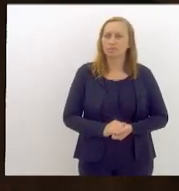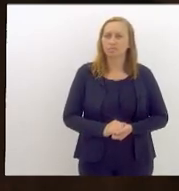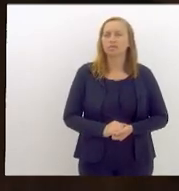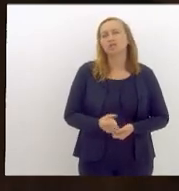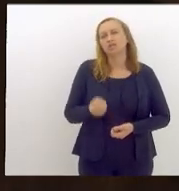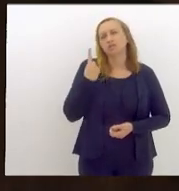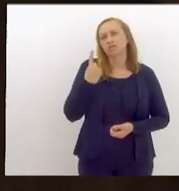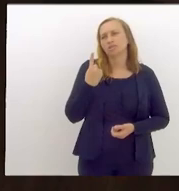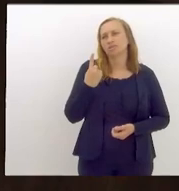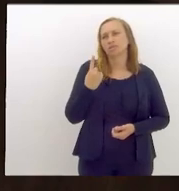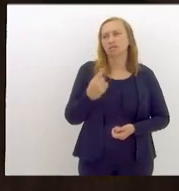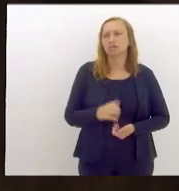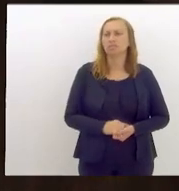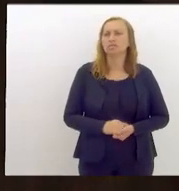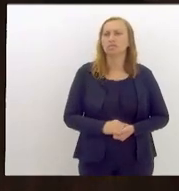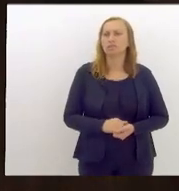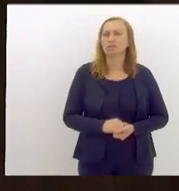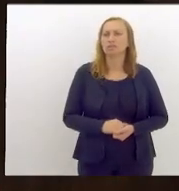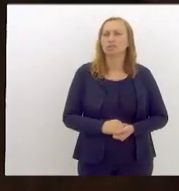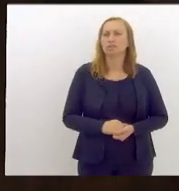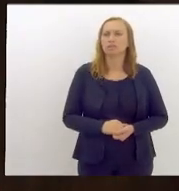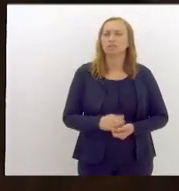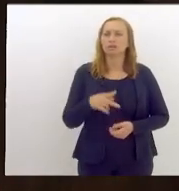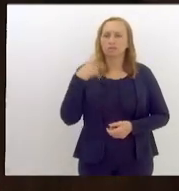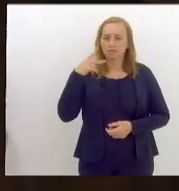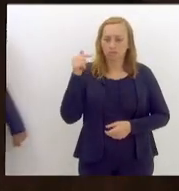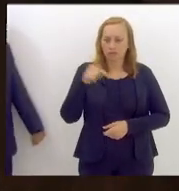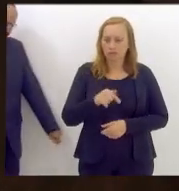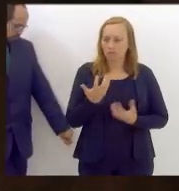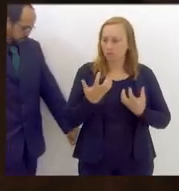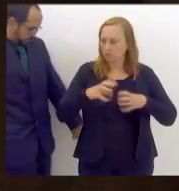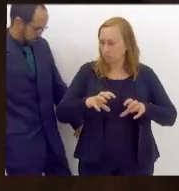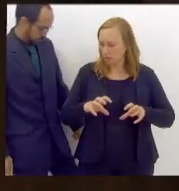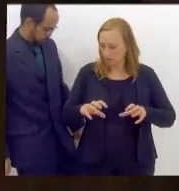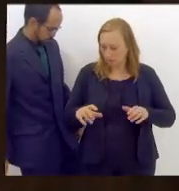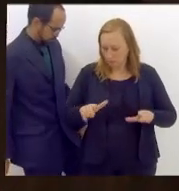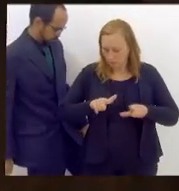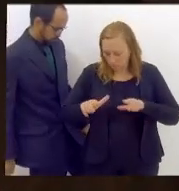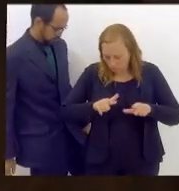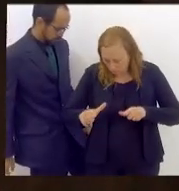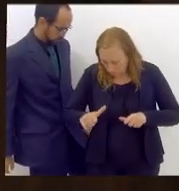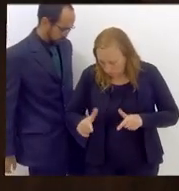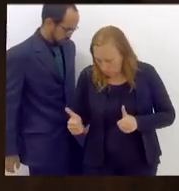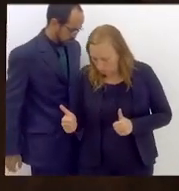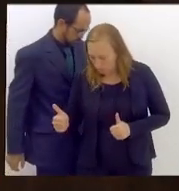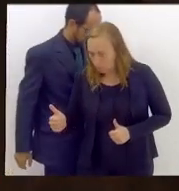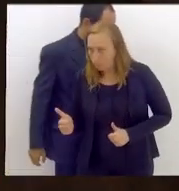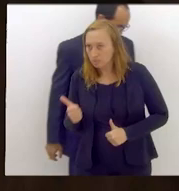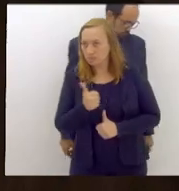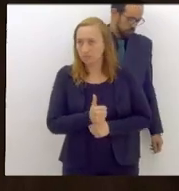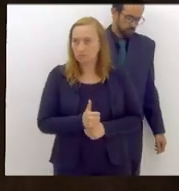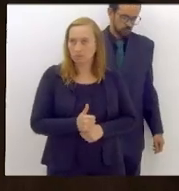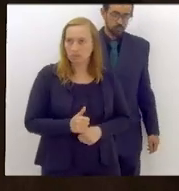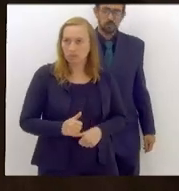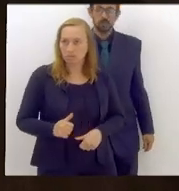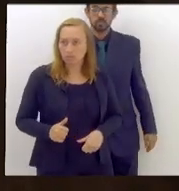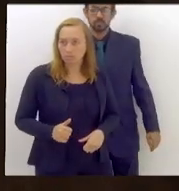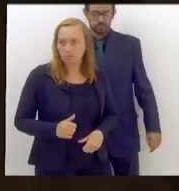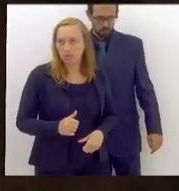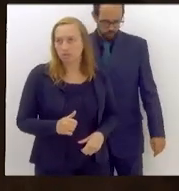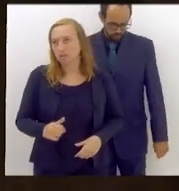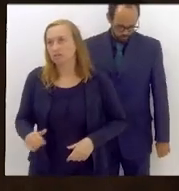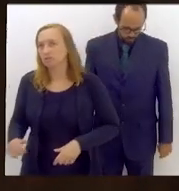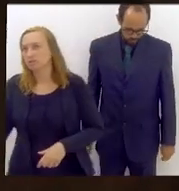que os parlamentares aqui não quer trabalhar pelo princípio da isonomia Talvez